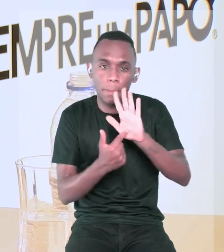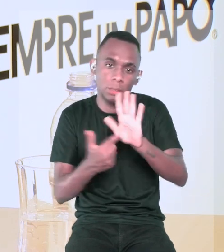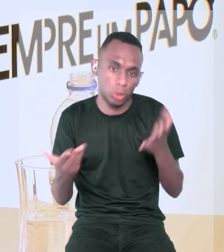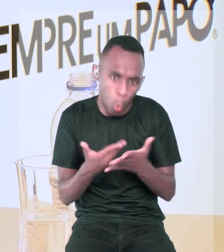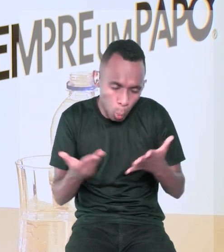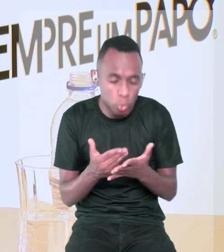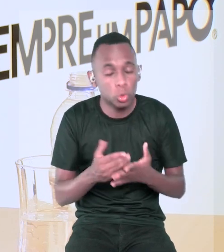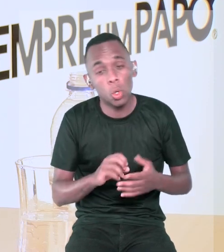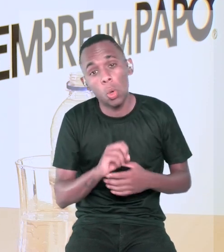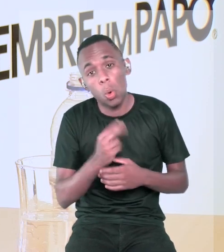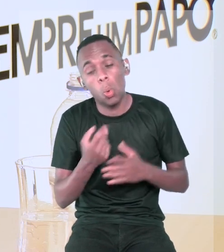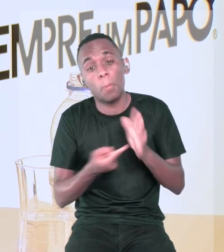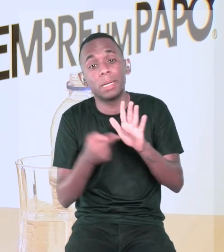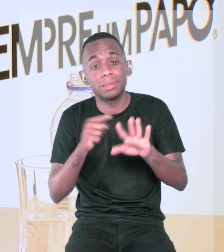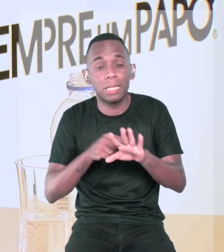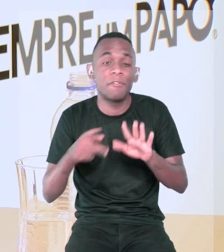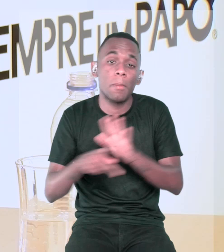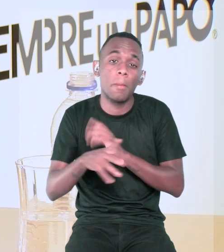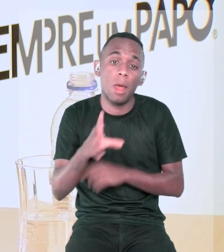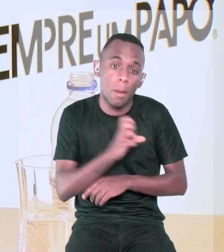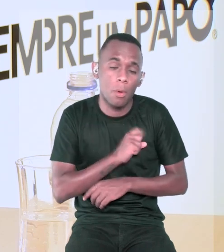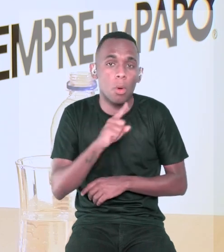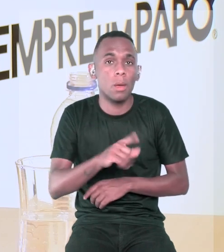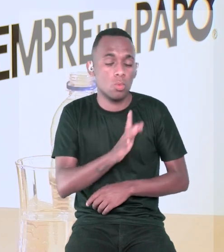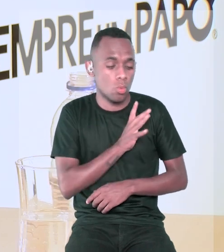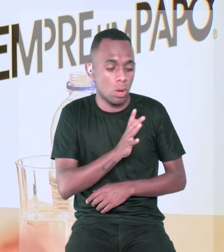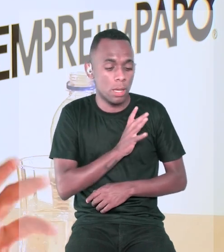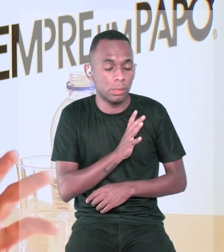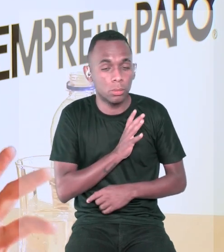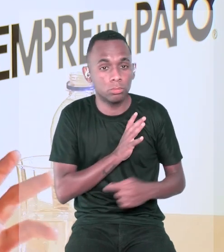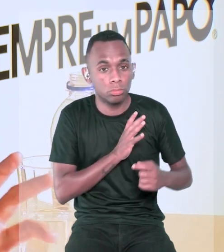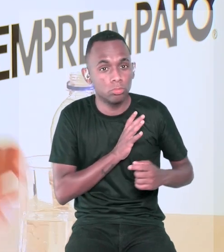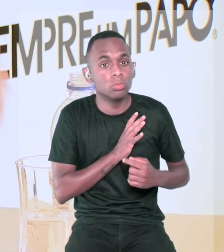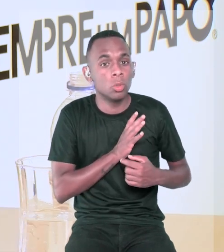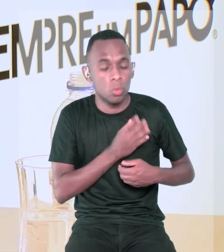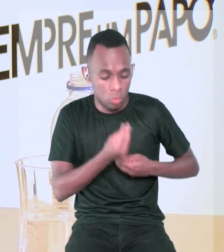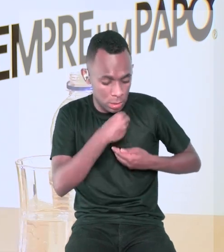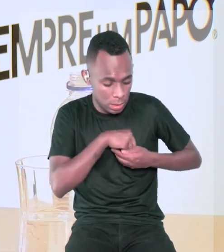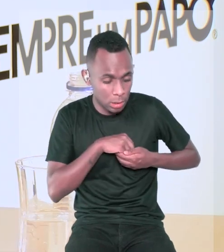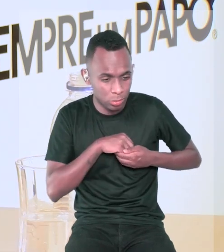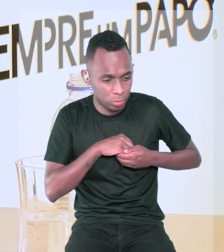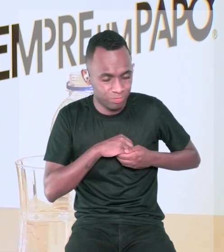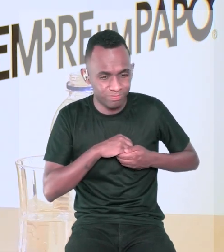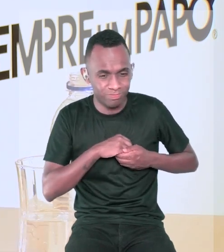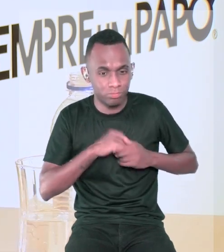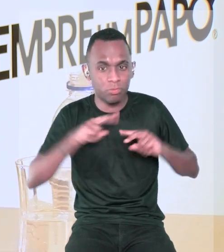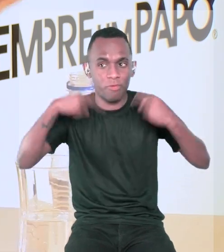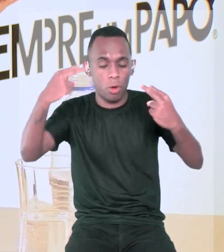moderno prescreve. Não por acaso a metáfora para esse amor é o coração, um órgão